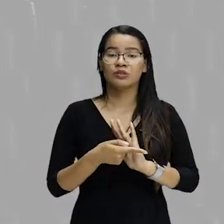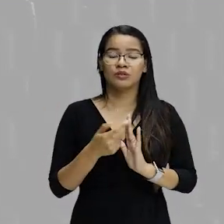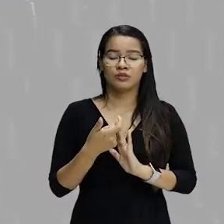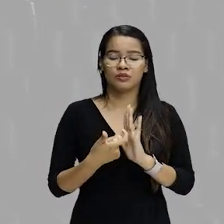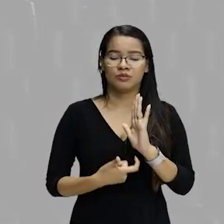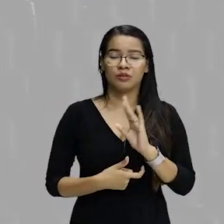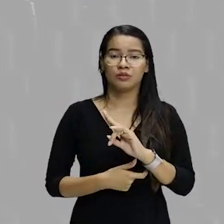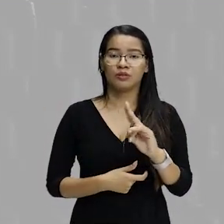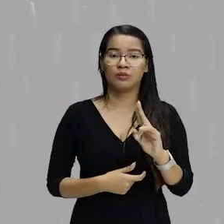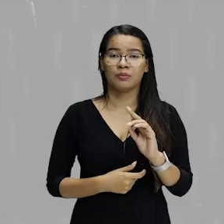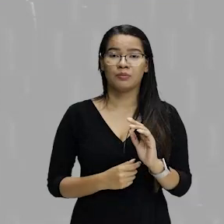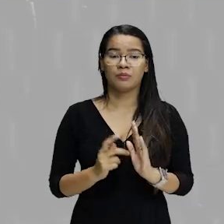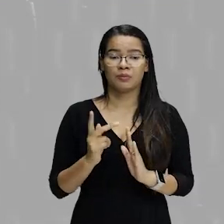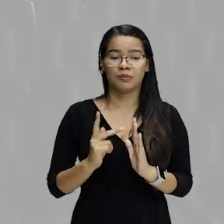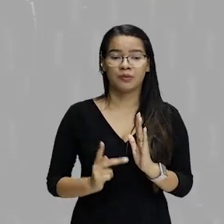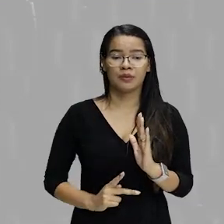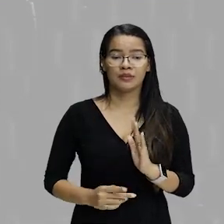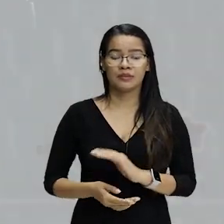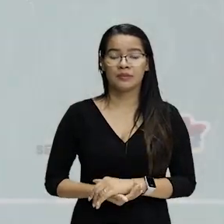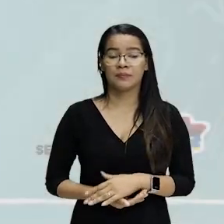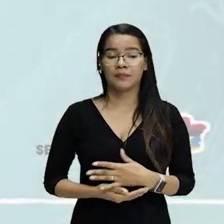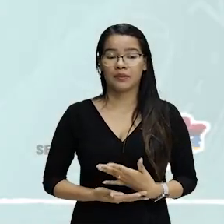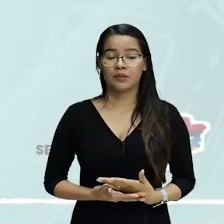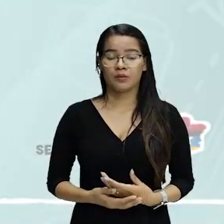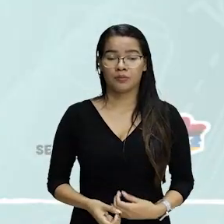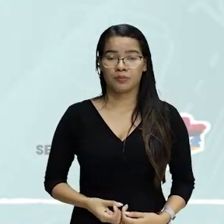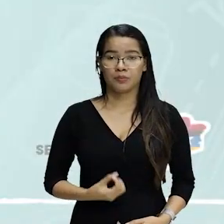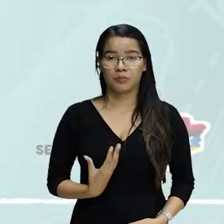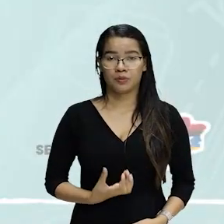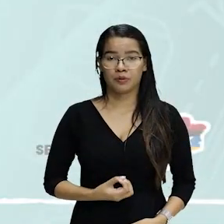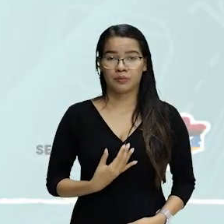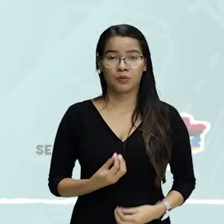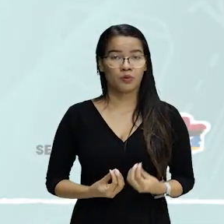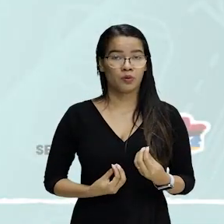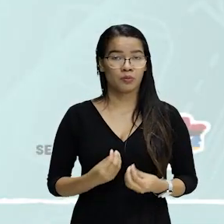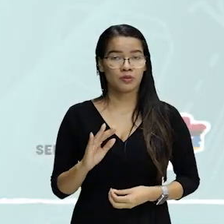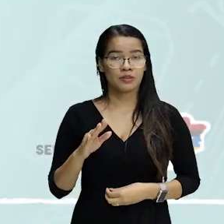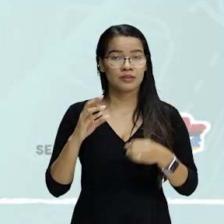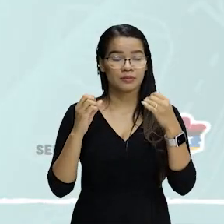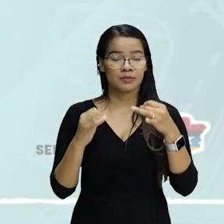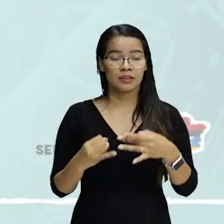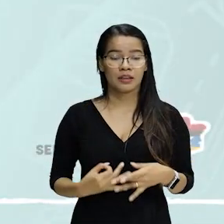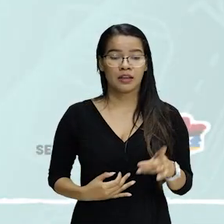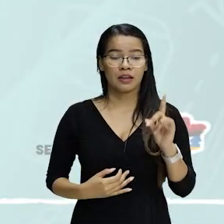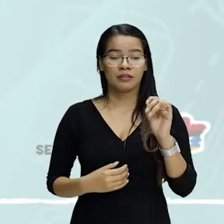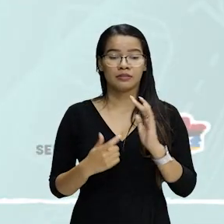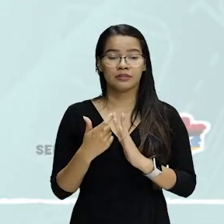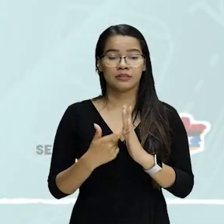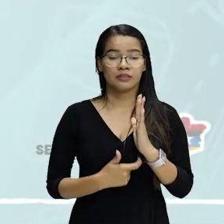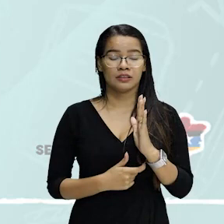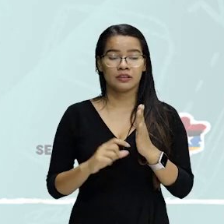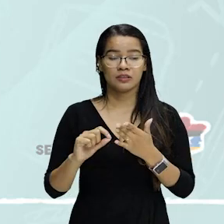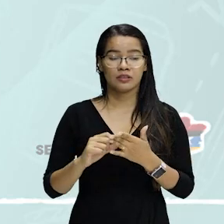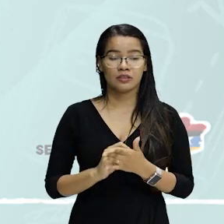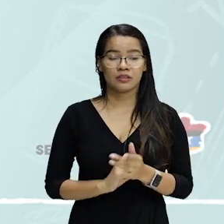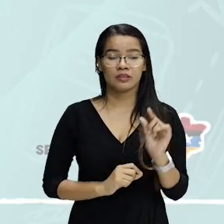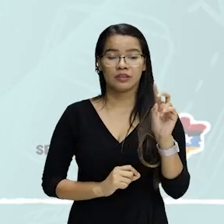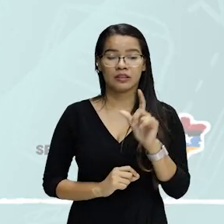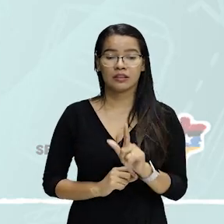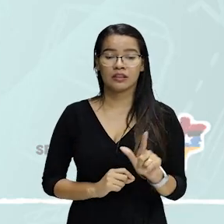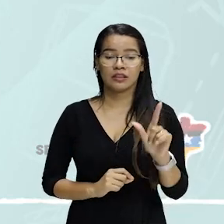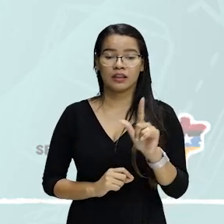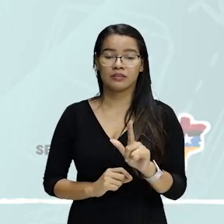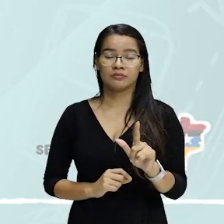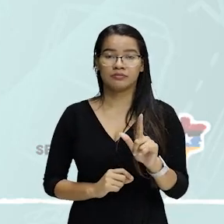poesia. Vamos ver. Poema, como nós já dissemos, é um texto escrito em versos, é um